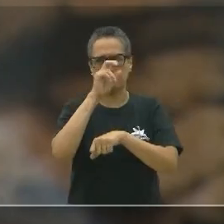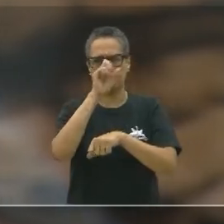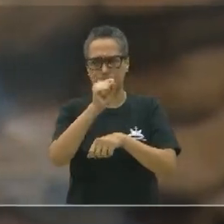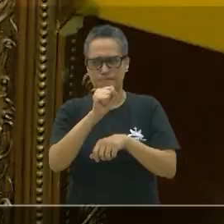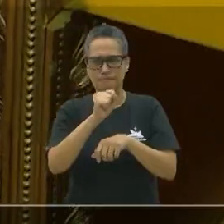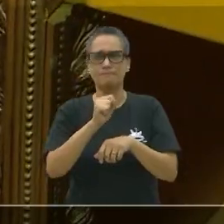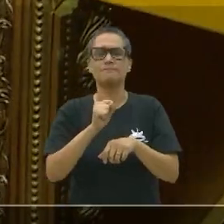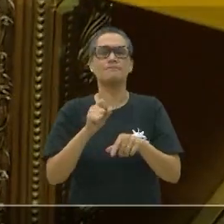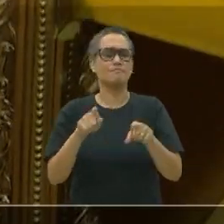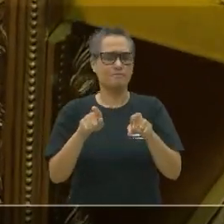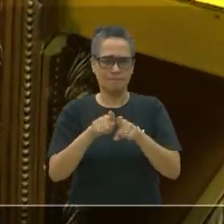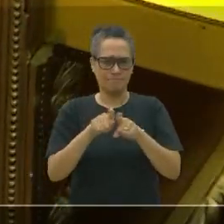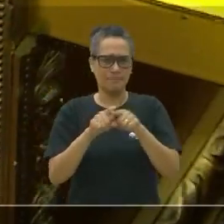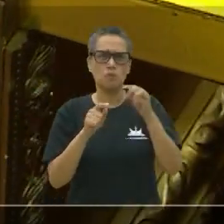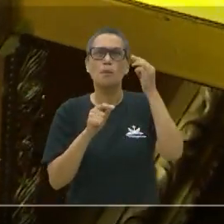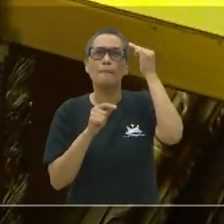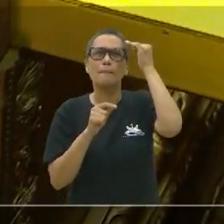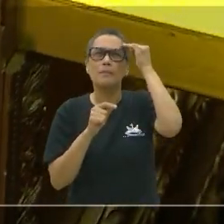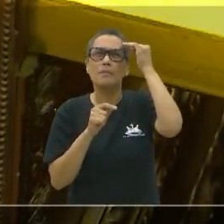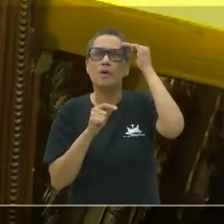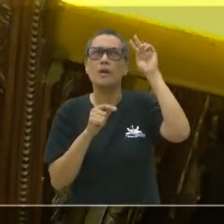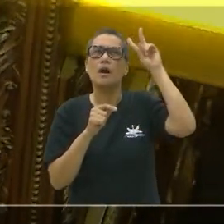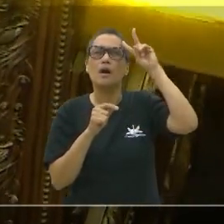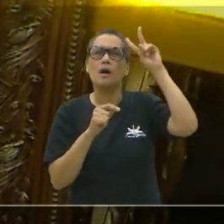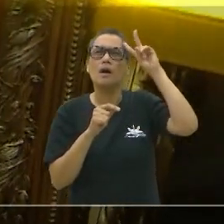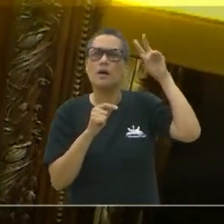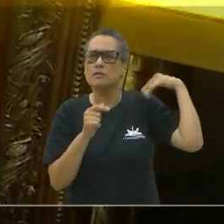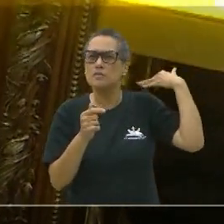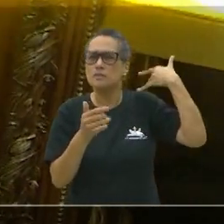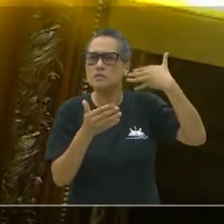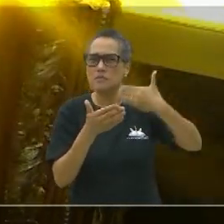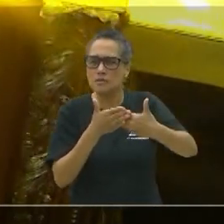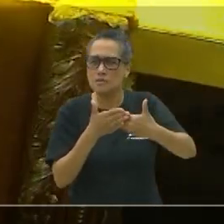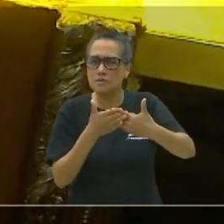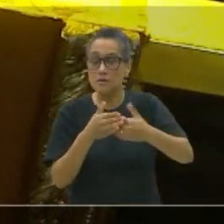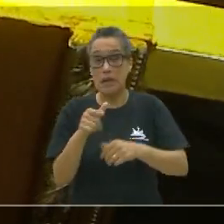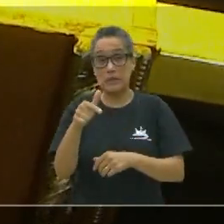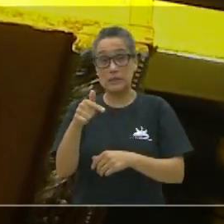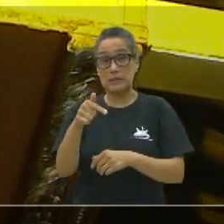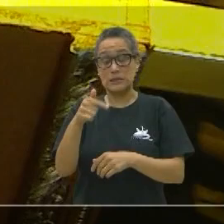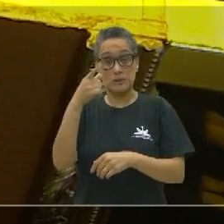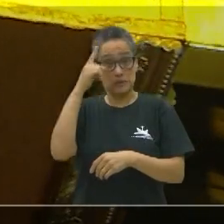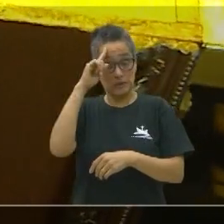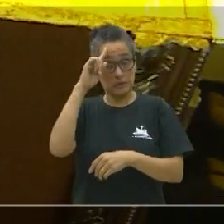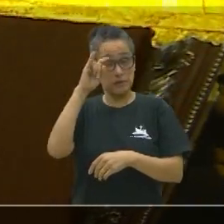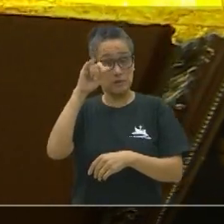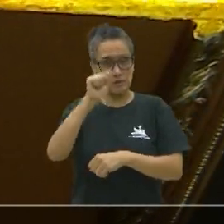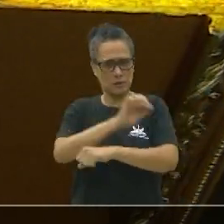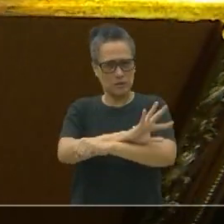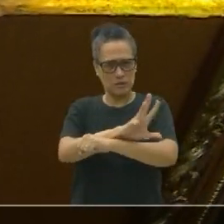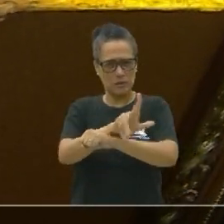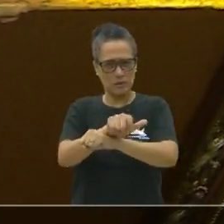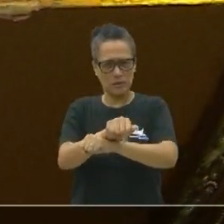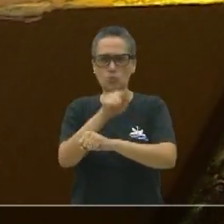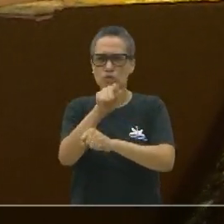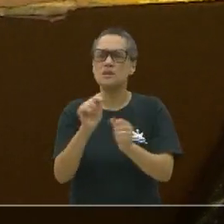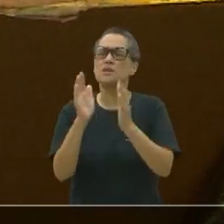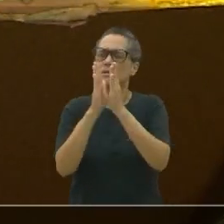Vai fazendo memória desses 7 dias, o que você veio suplicando.